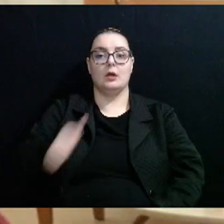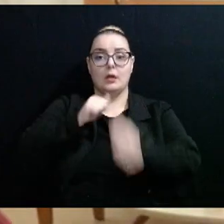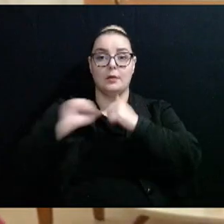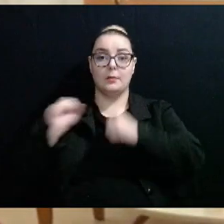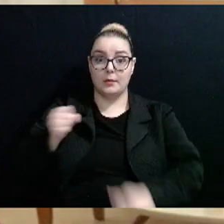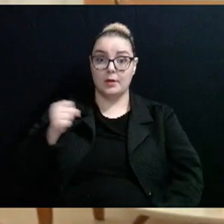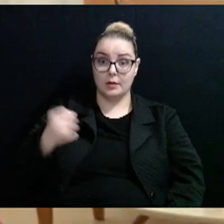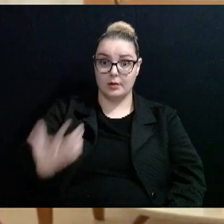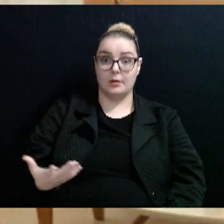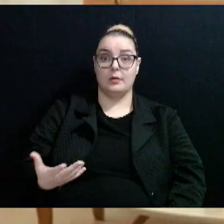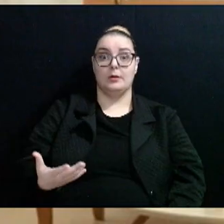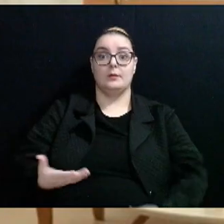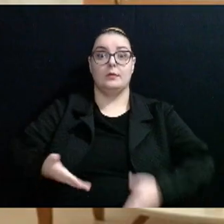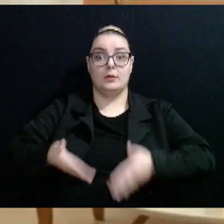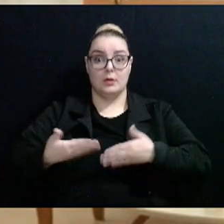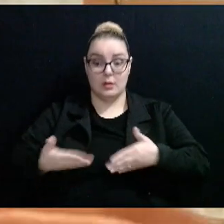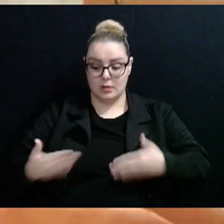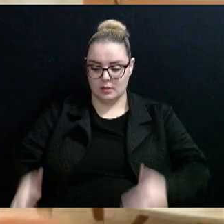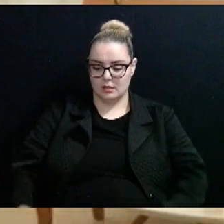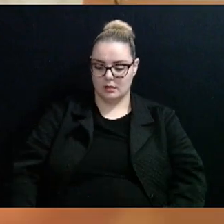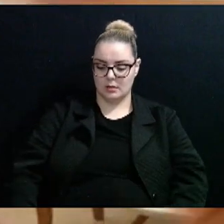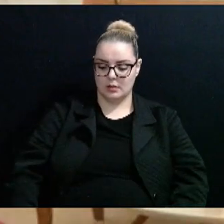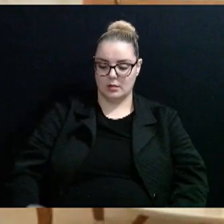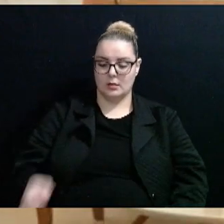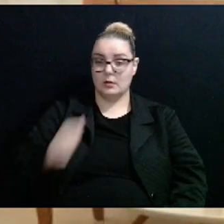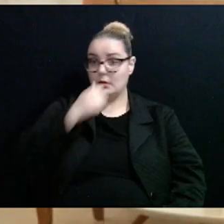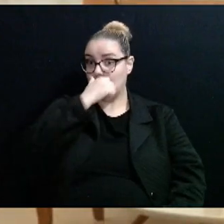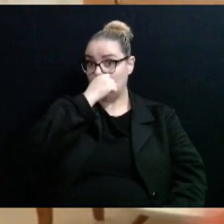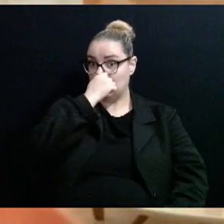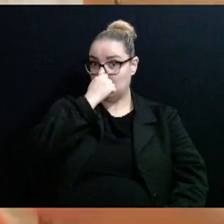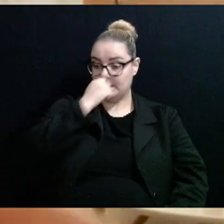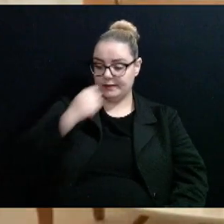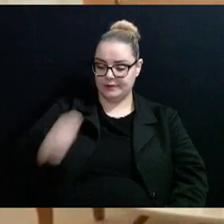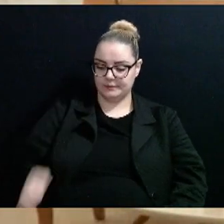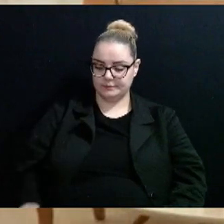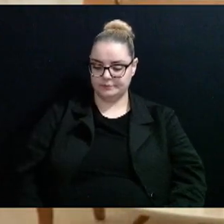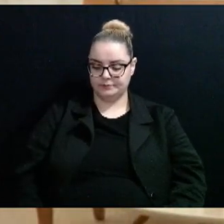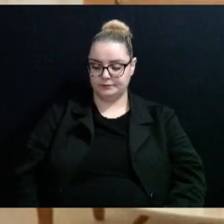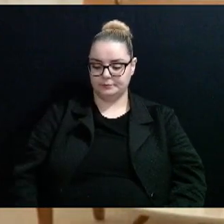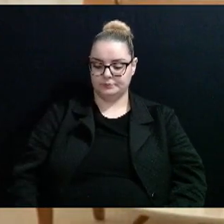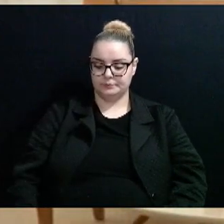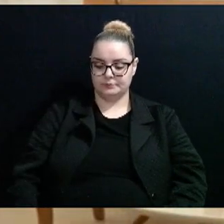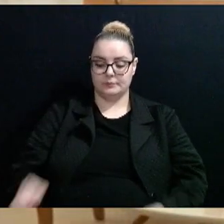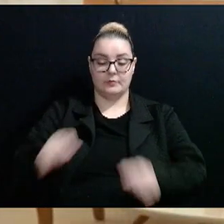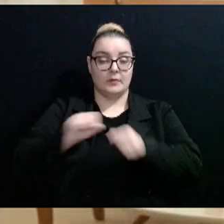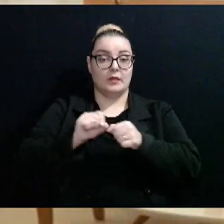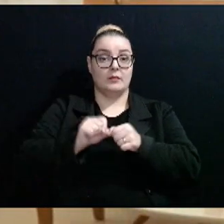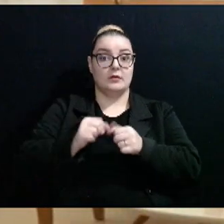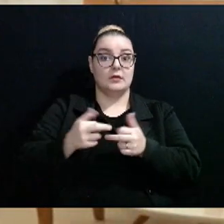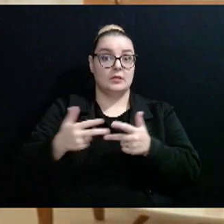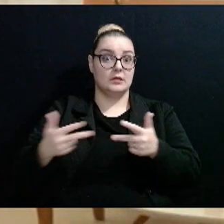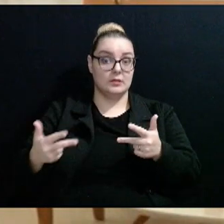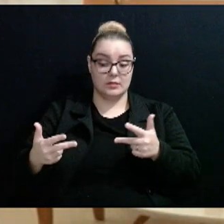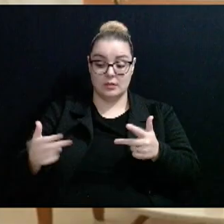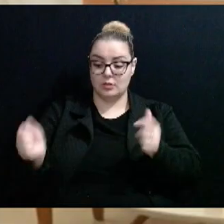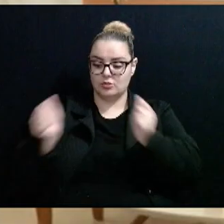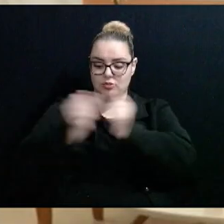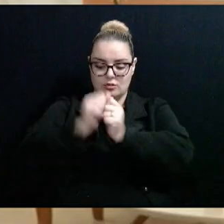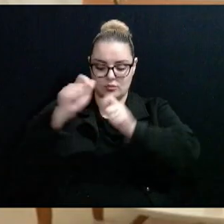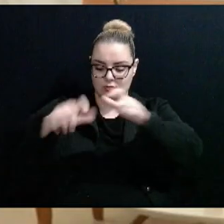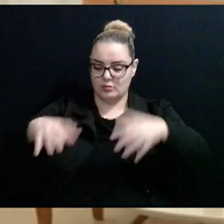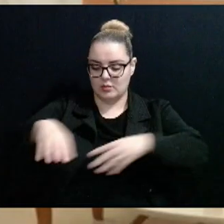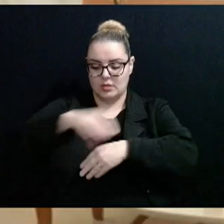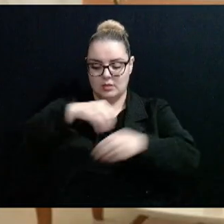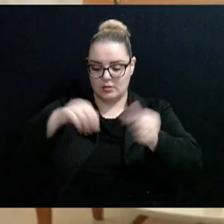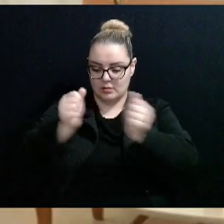amortecer, perdão, você fazer coisas que de repente você vai fazer junto com a manada. Então, tomar